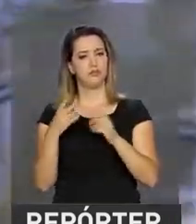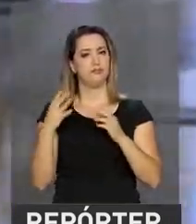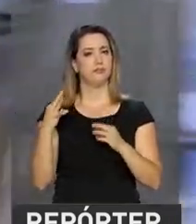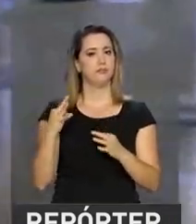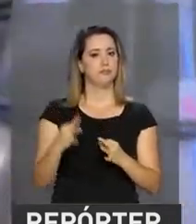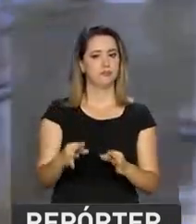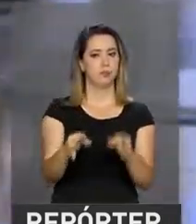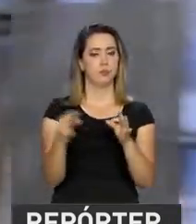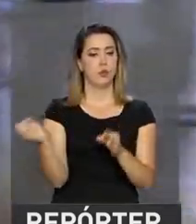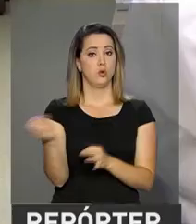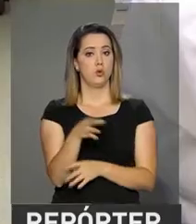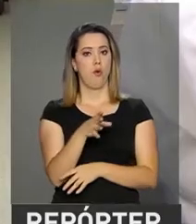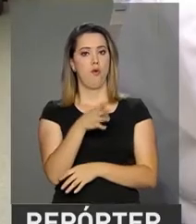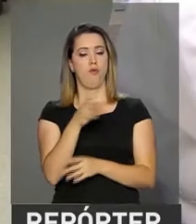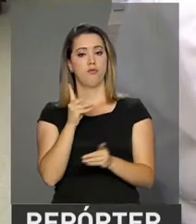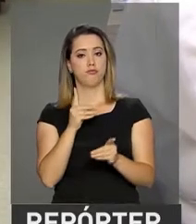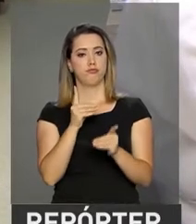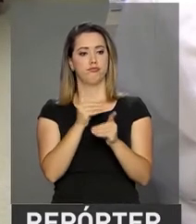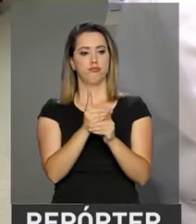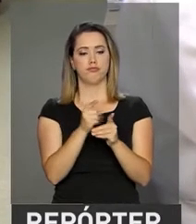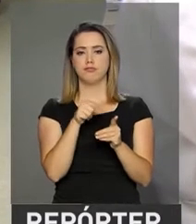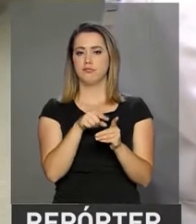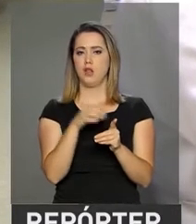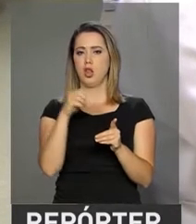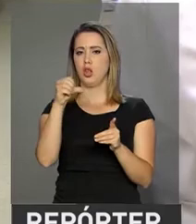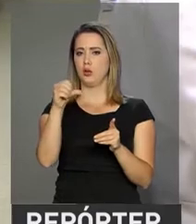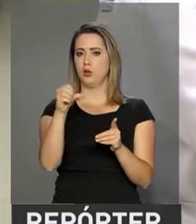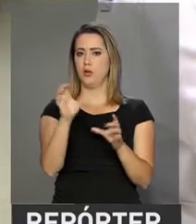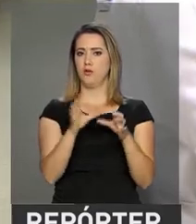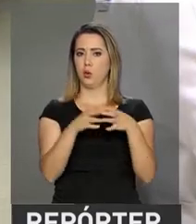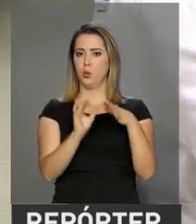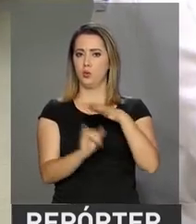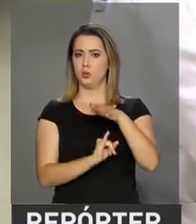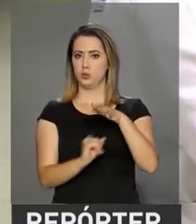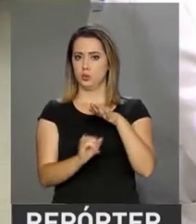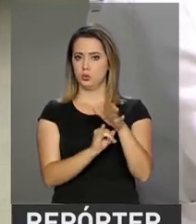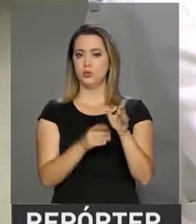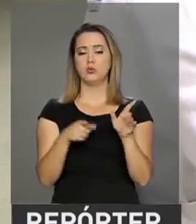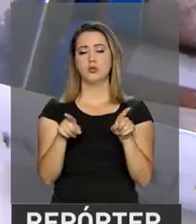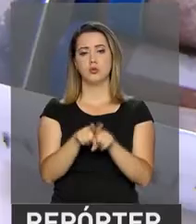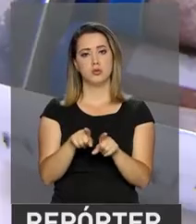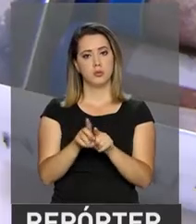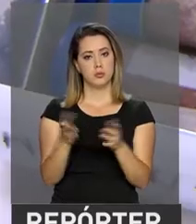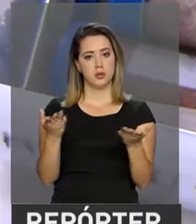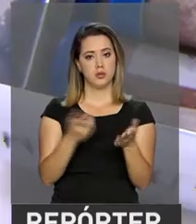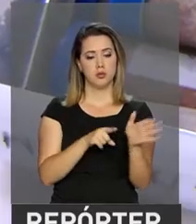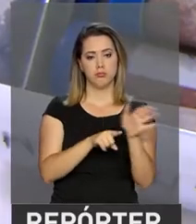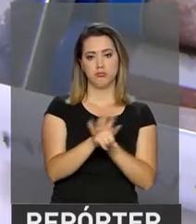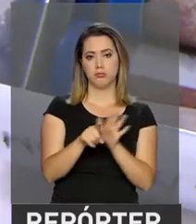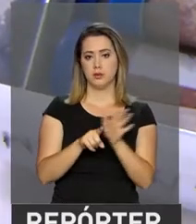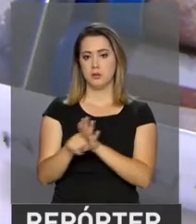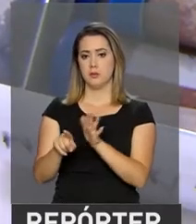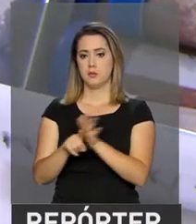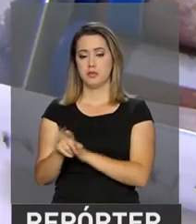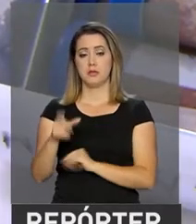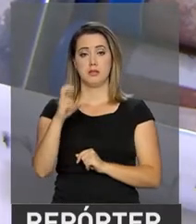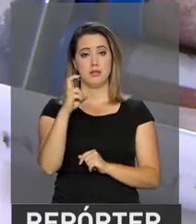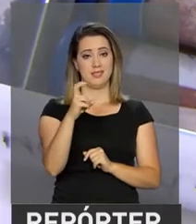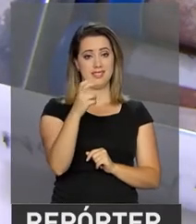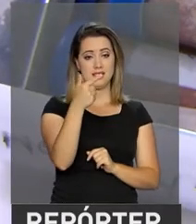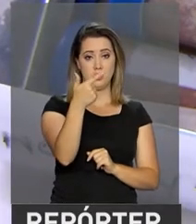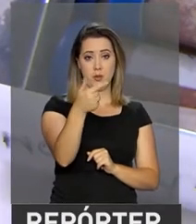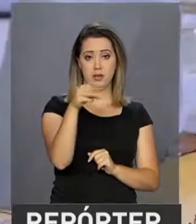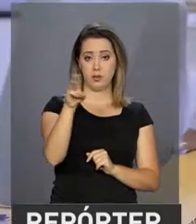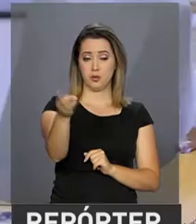para novas descobertas. Mais 9 instituições foram credenciadas para receber 52 milhões de reais